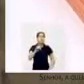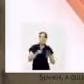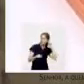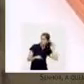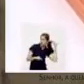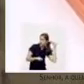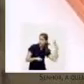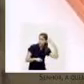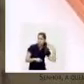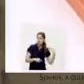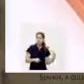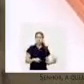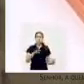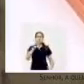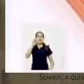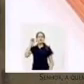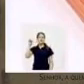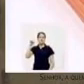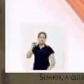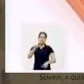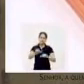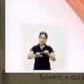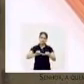seu corpo. Quando a gente morde o beijo aqui assim,